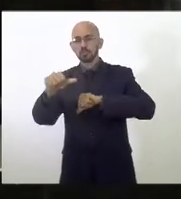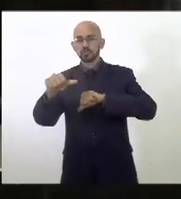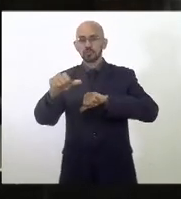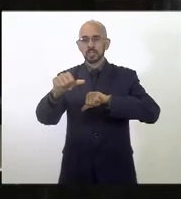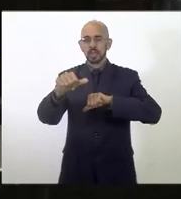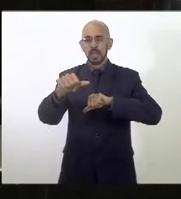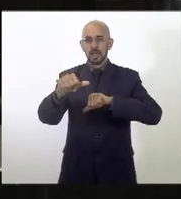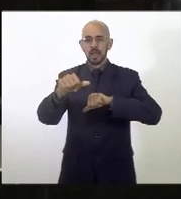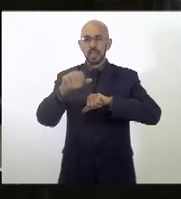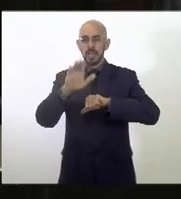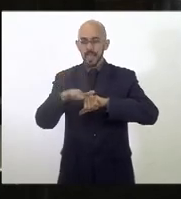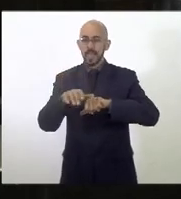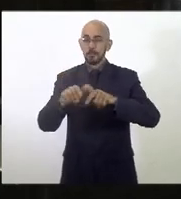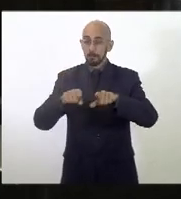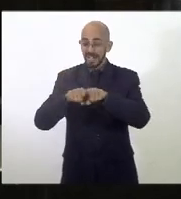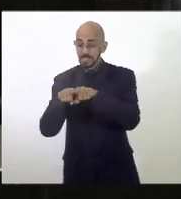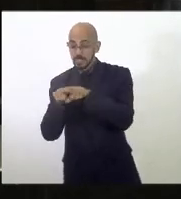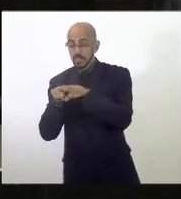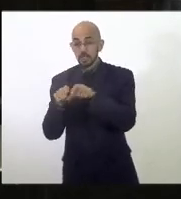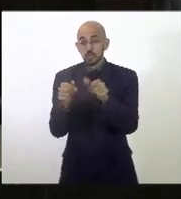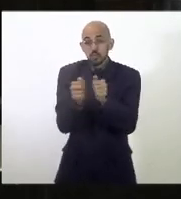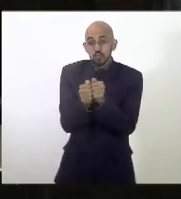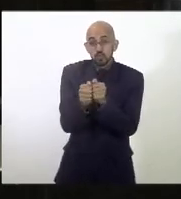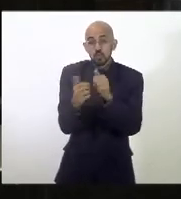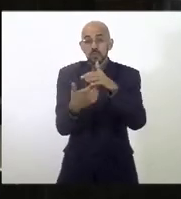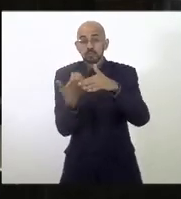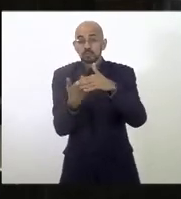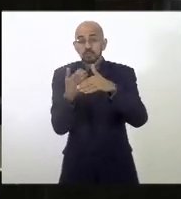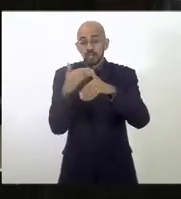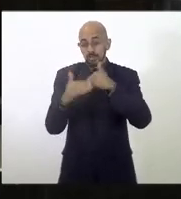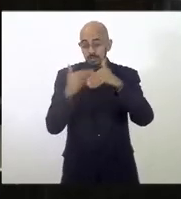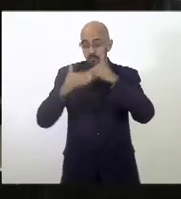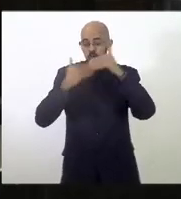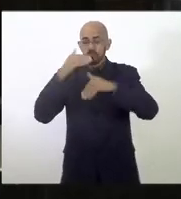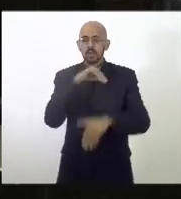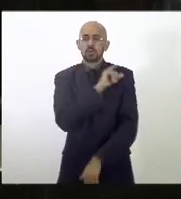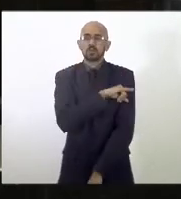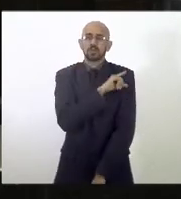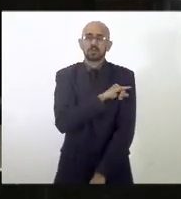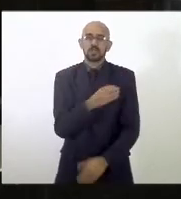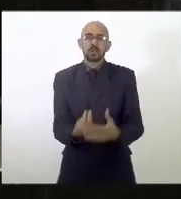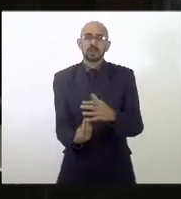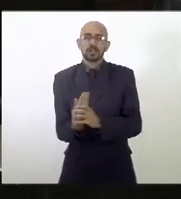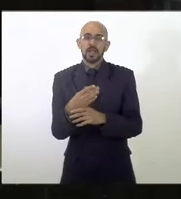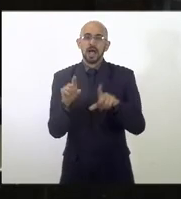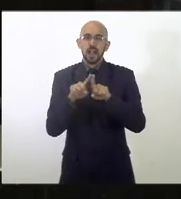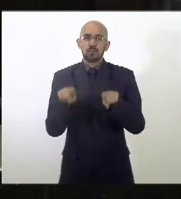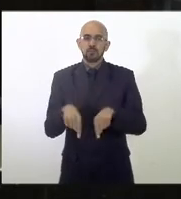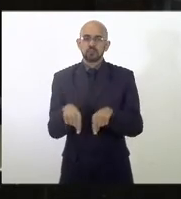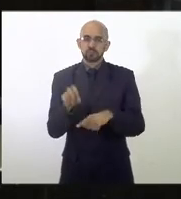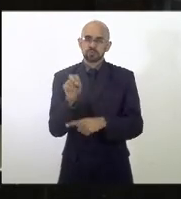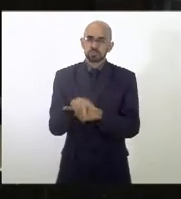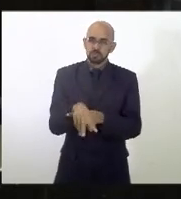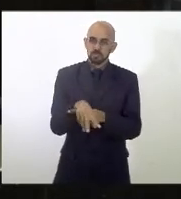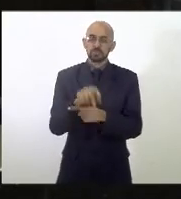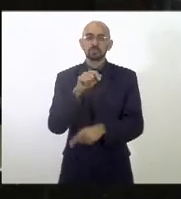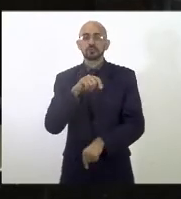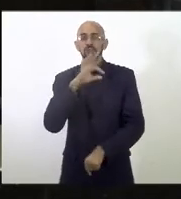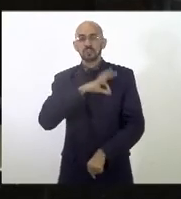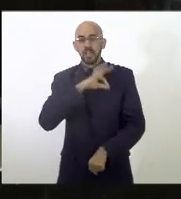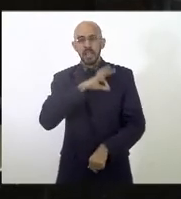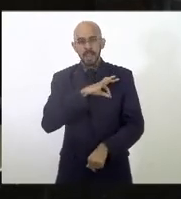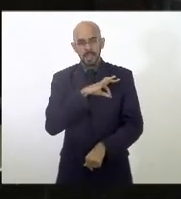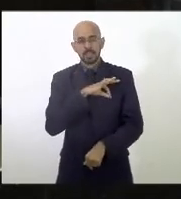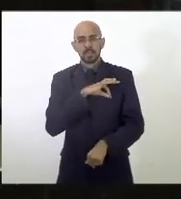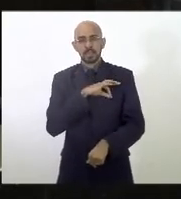outras entidades empresariais, ajudar a desenvolver o nosso Rio de Janeiro, a criar empregos, a criar renda e criar, mais importante, oportunidade